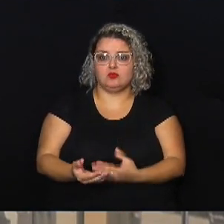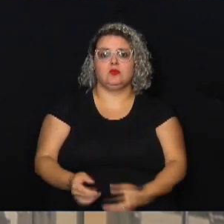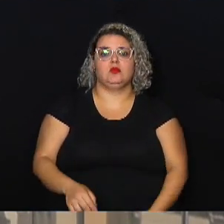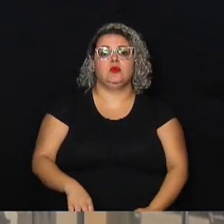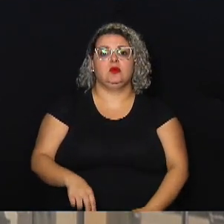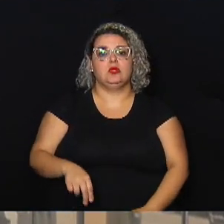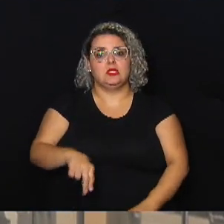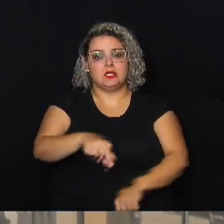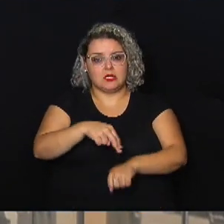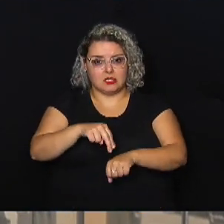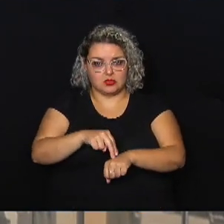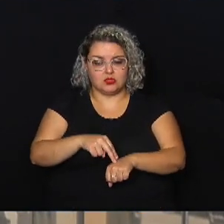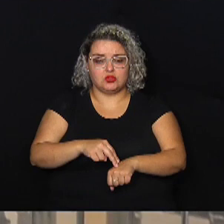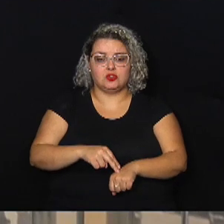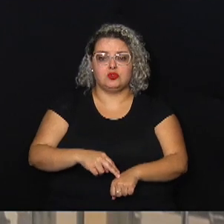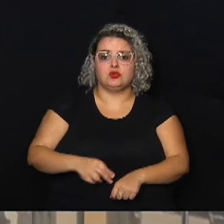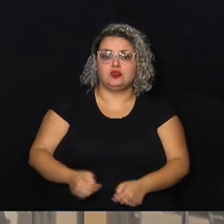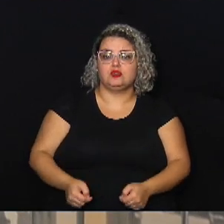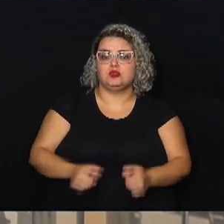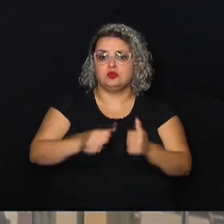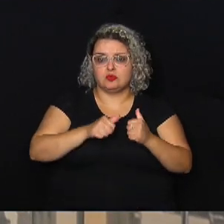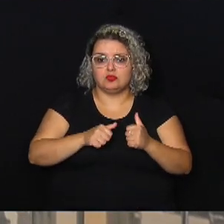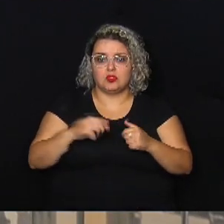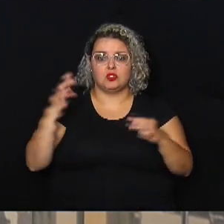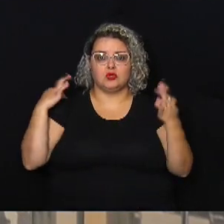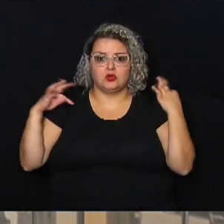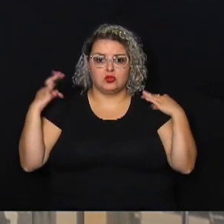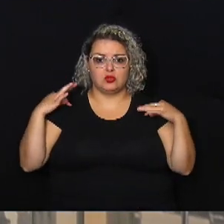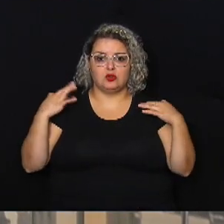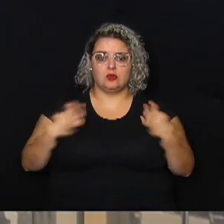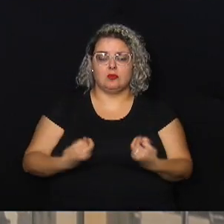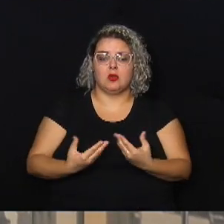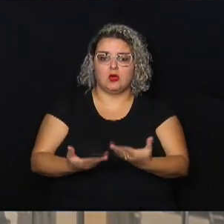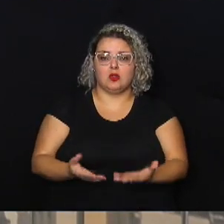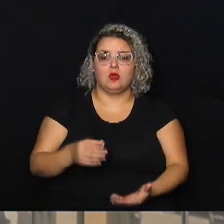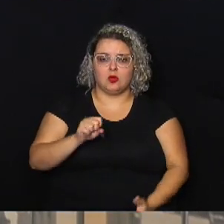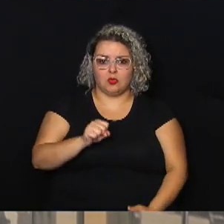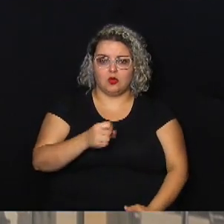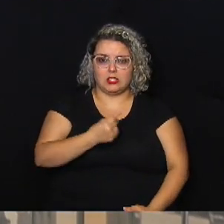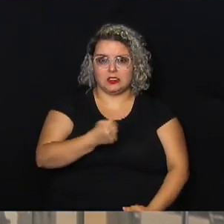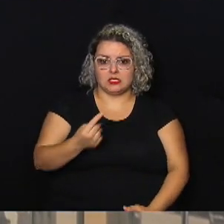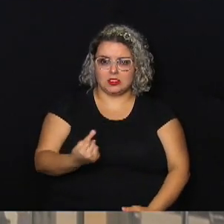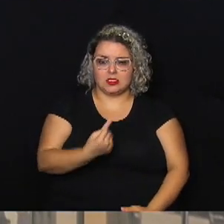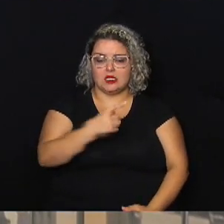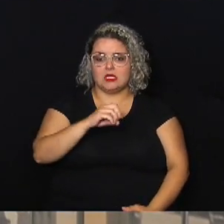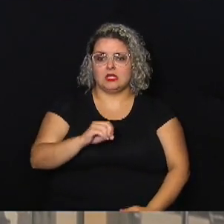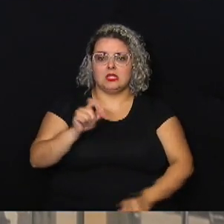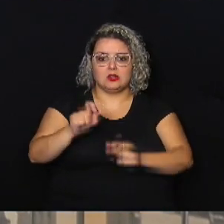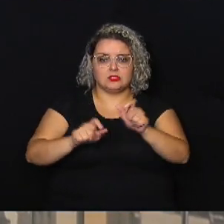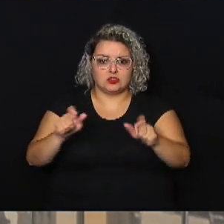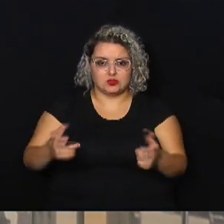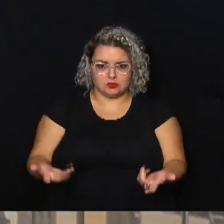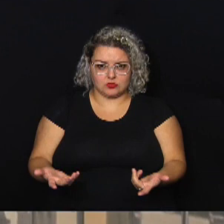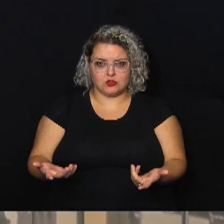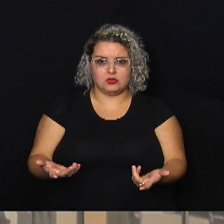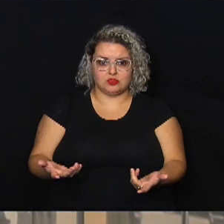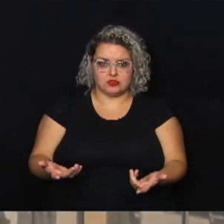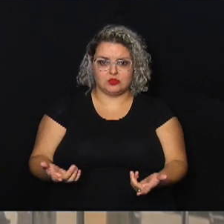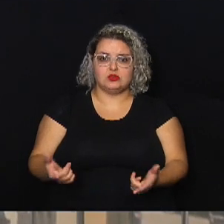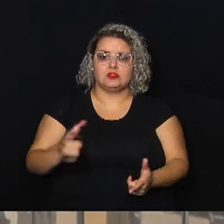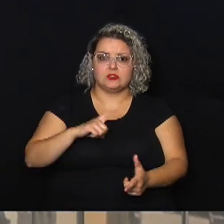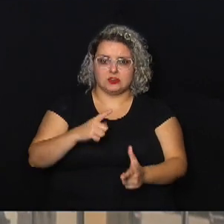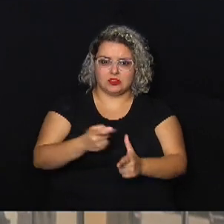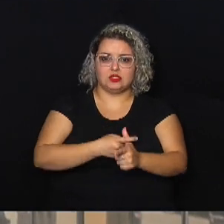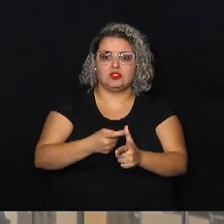Comércio de Bens, Serviços e Turismo aponta 8 em cada 10 pessoas estão endividadas